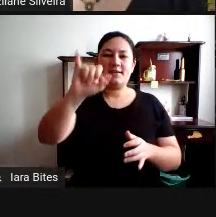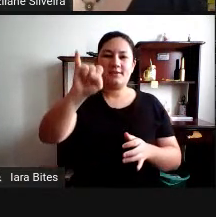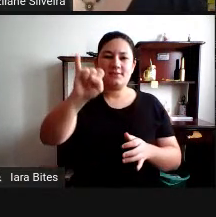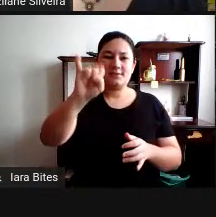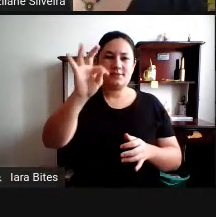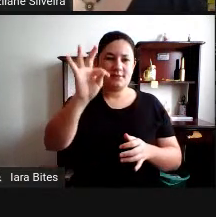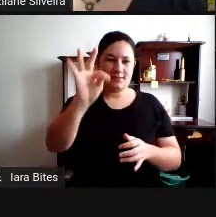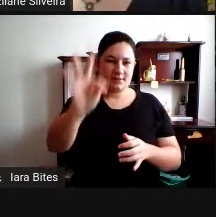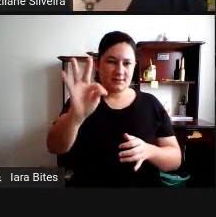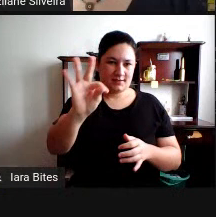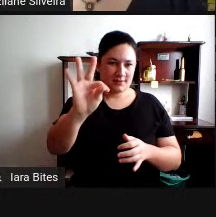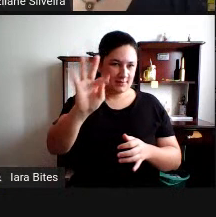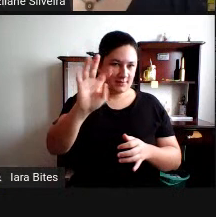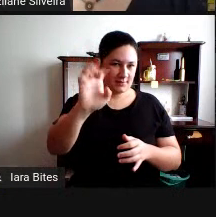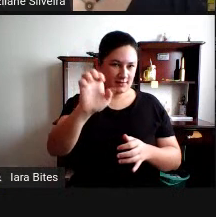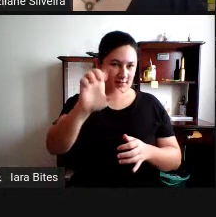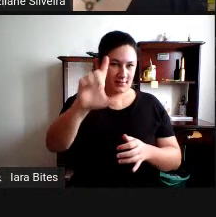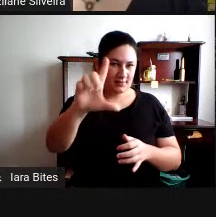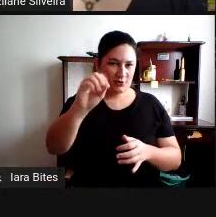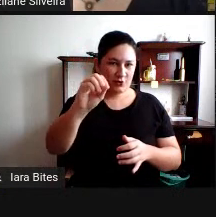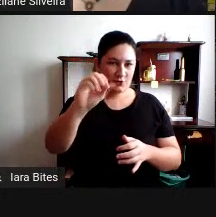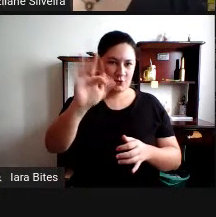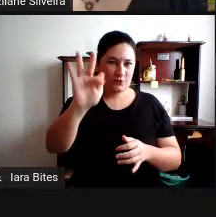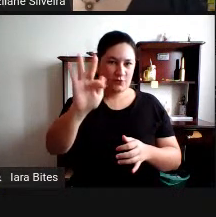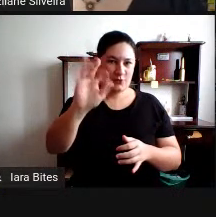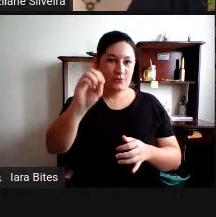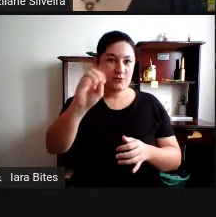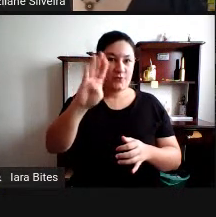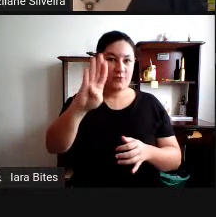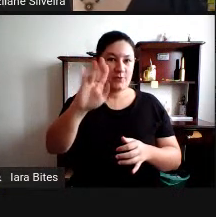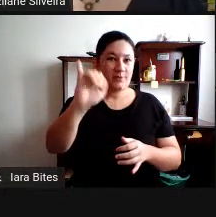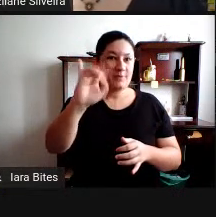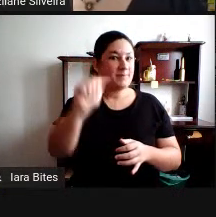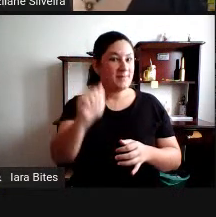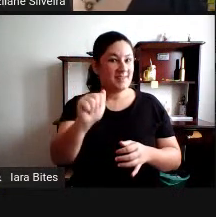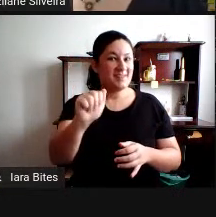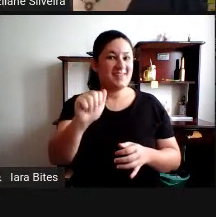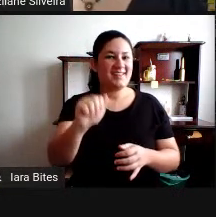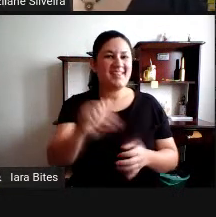se referir à dificuldade do Sussir em escrever.